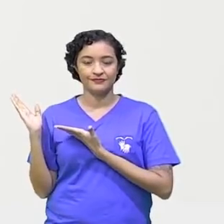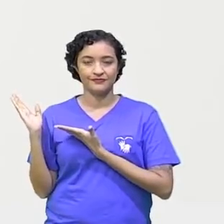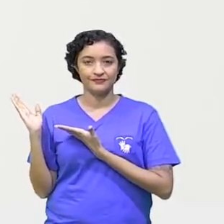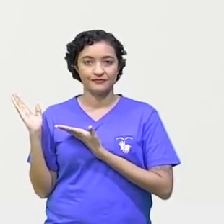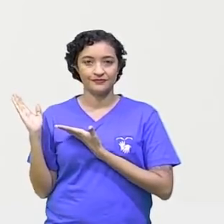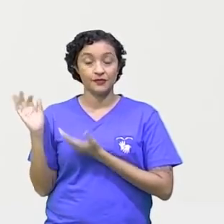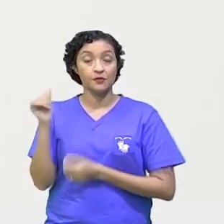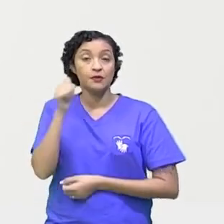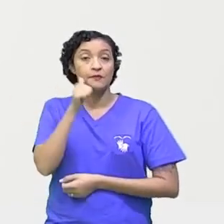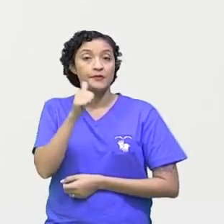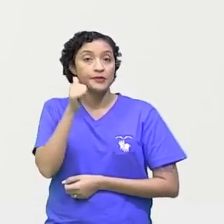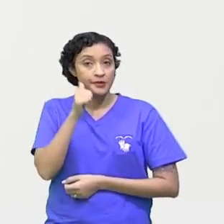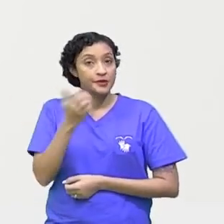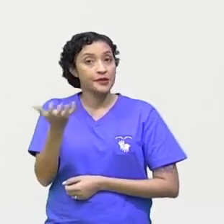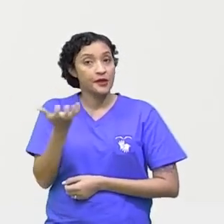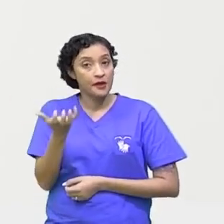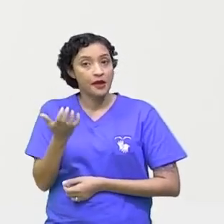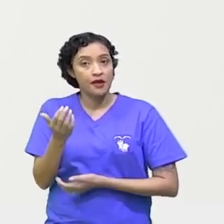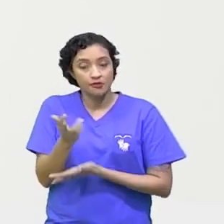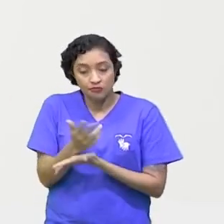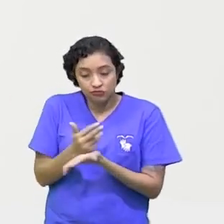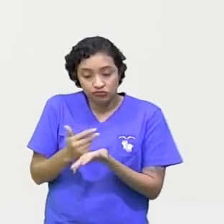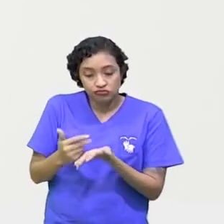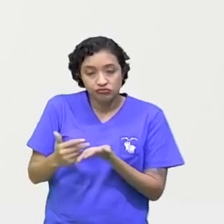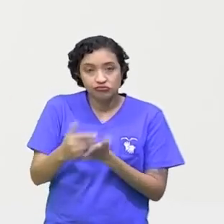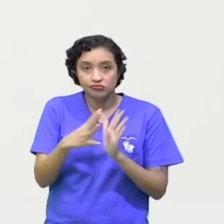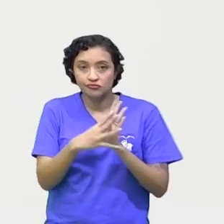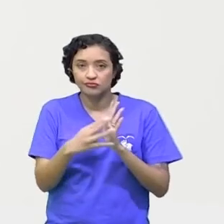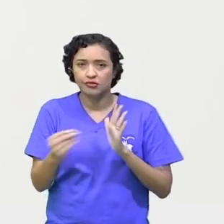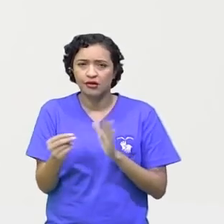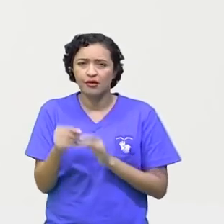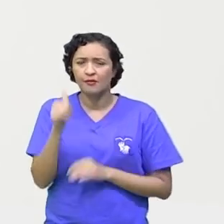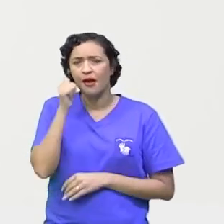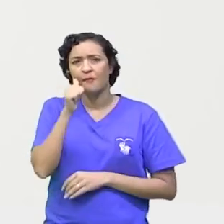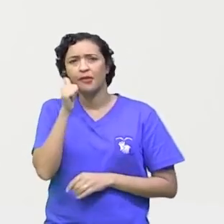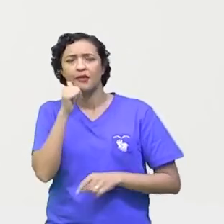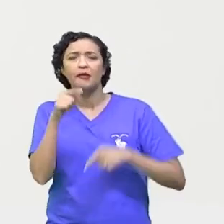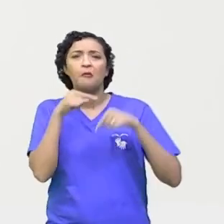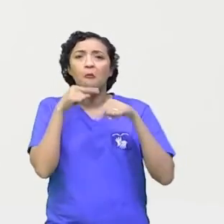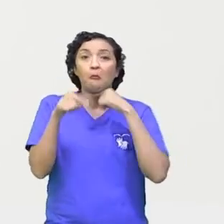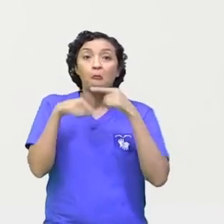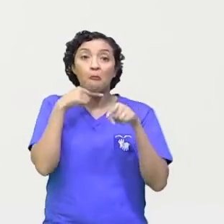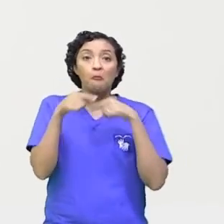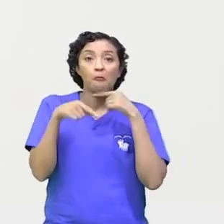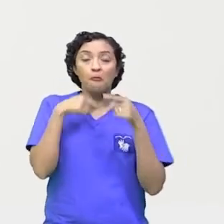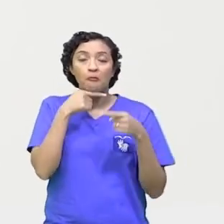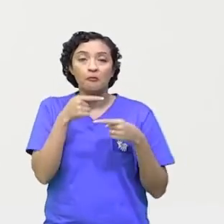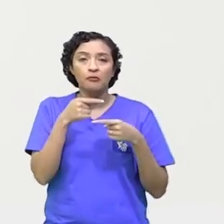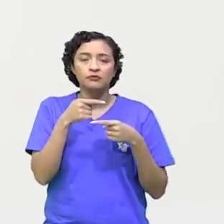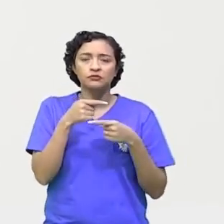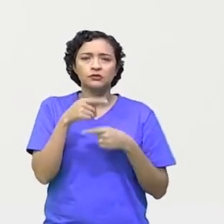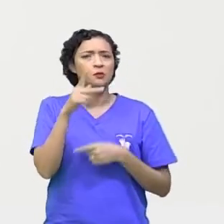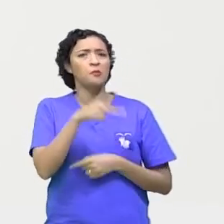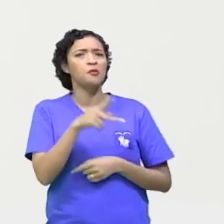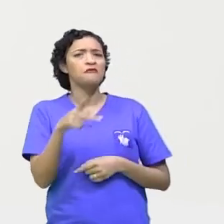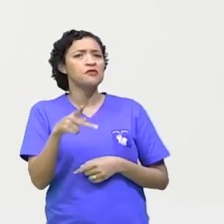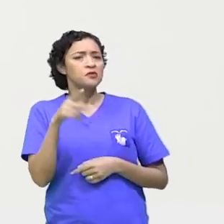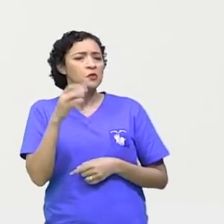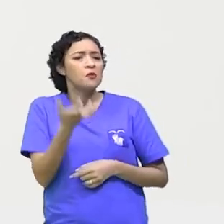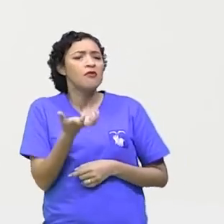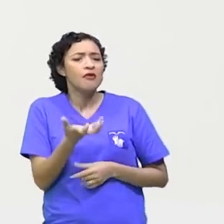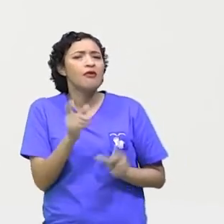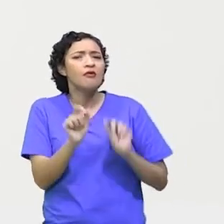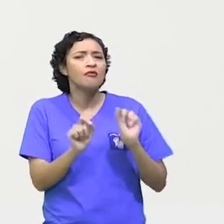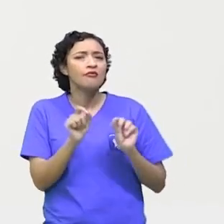Muito bem. Olha a cara de dúvida da Felícia, gente. E o que o professor quer aí?